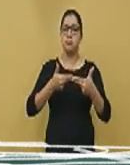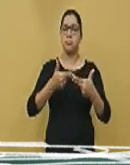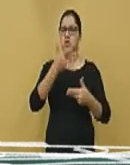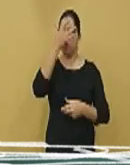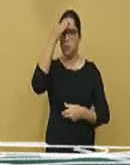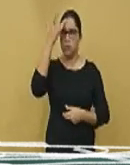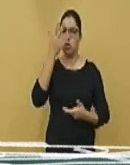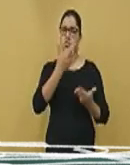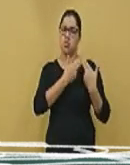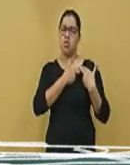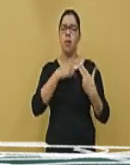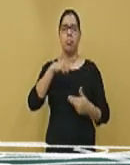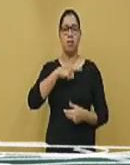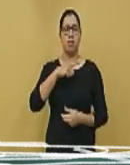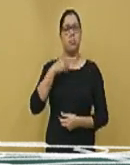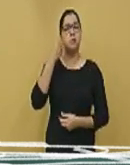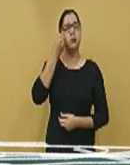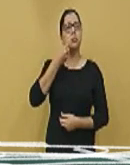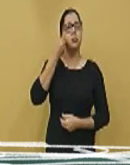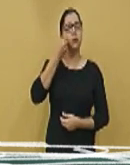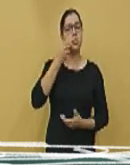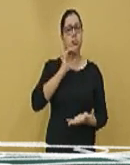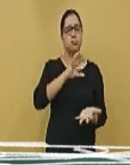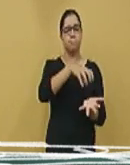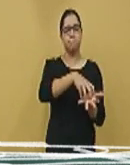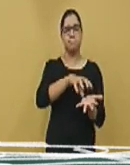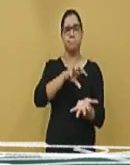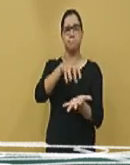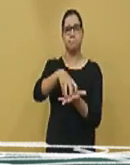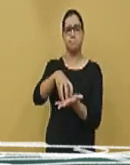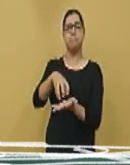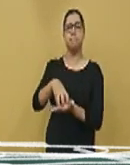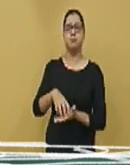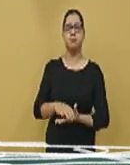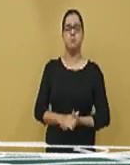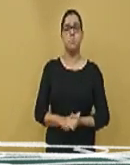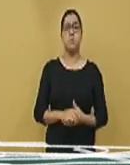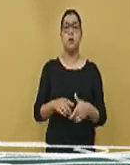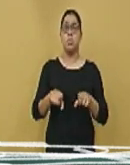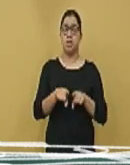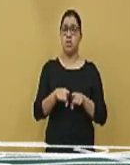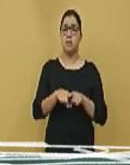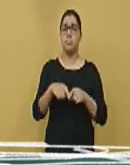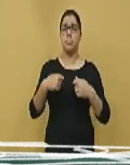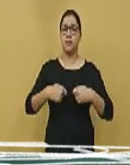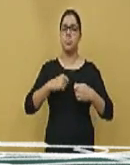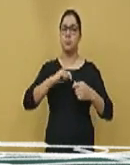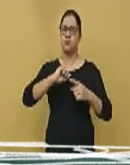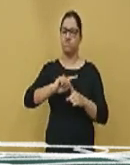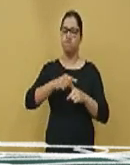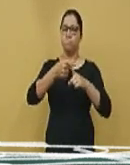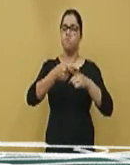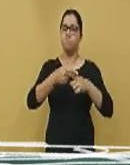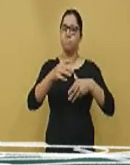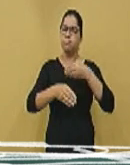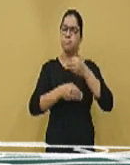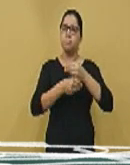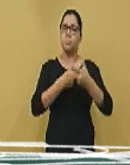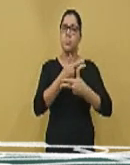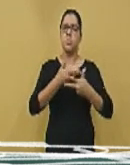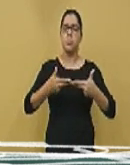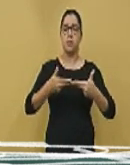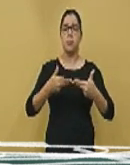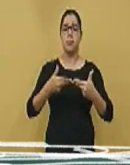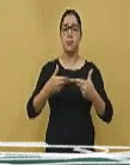tem experiência com núcleos. Da mesma forma, precisamos avançar com nova regulamentação sobre atendimento